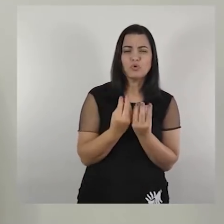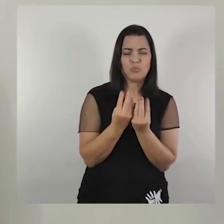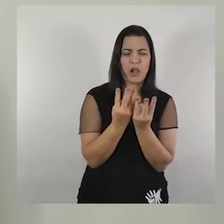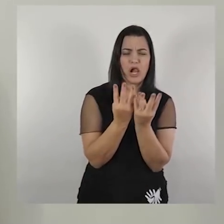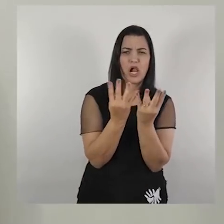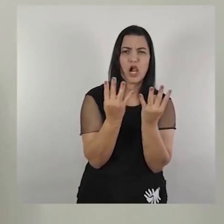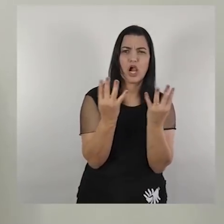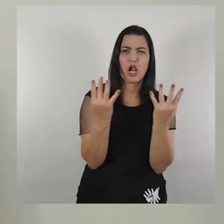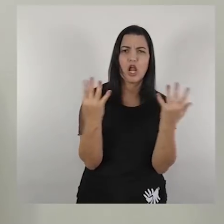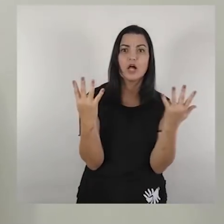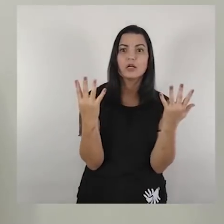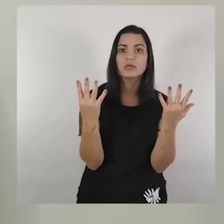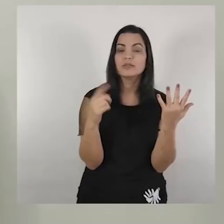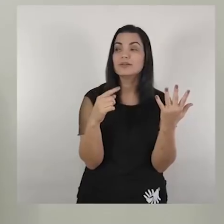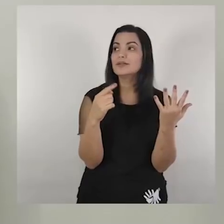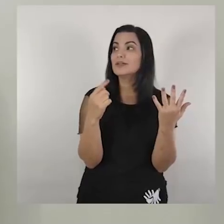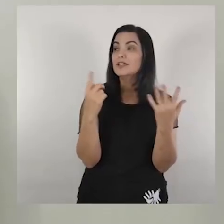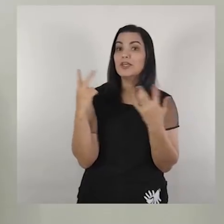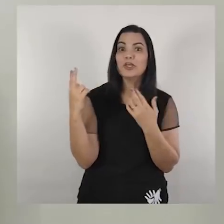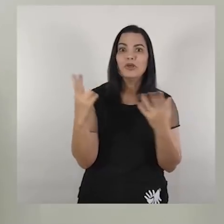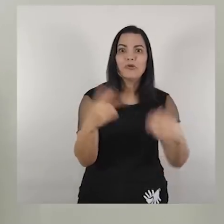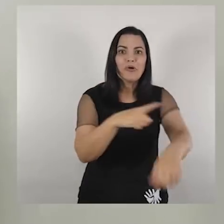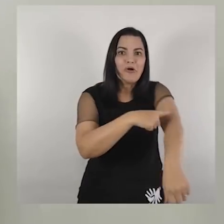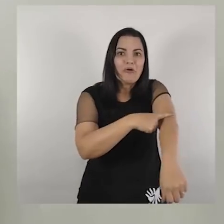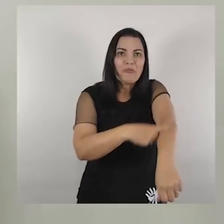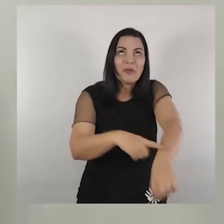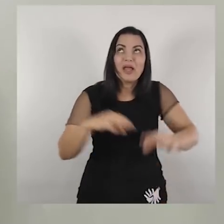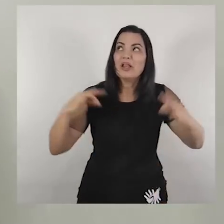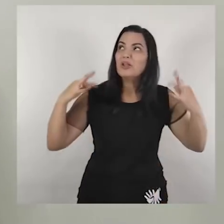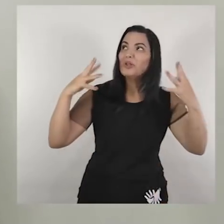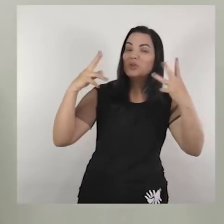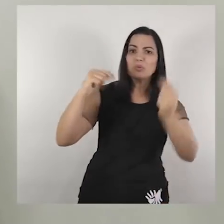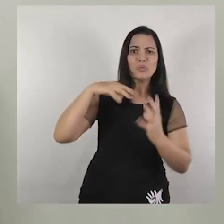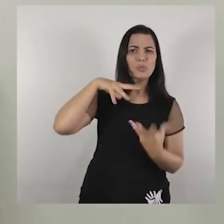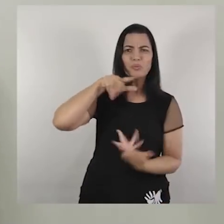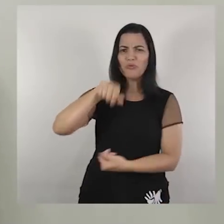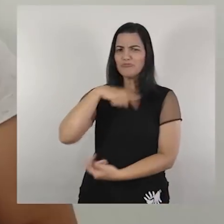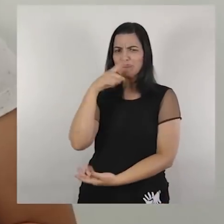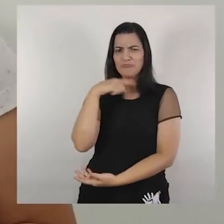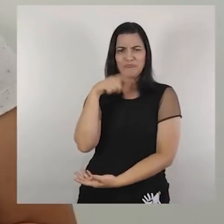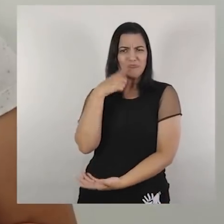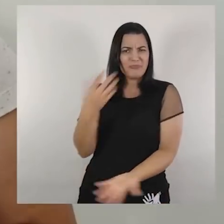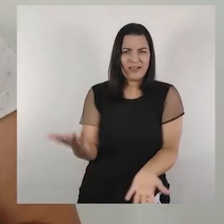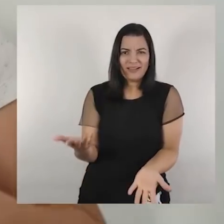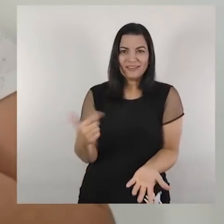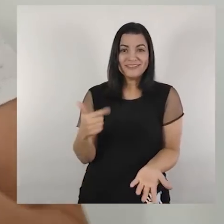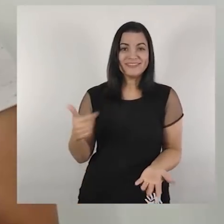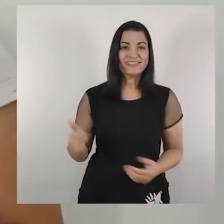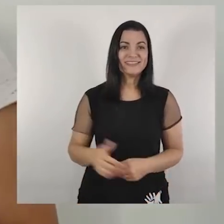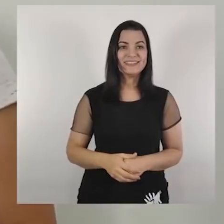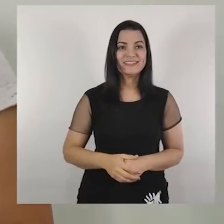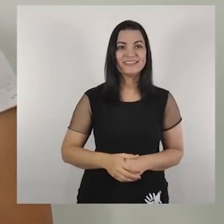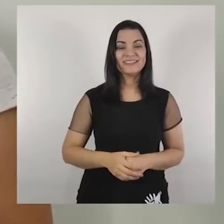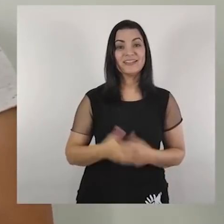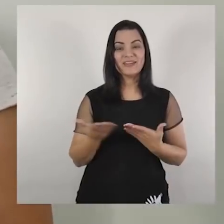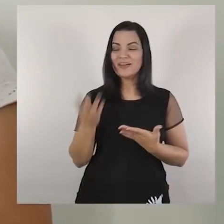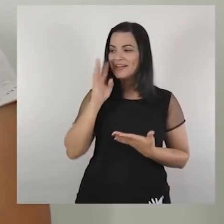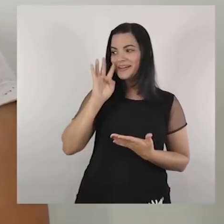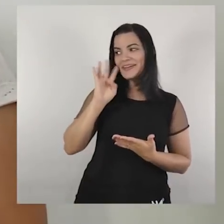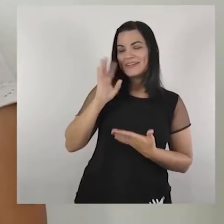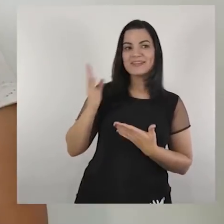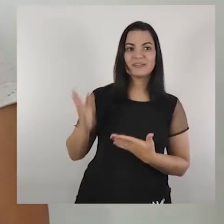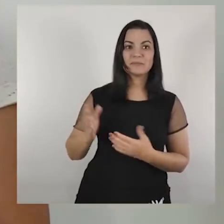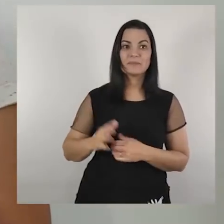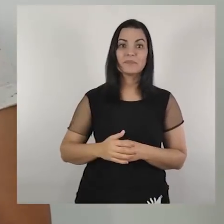vai ter lápis com a cor de pele de todas as pessoas do planeta Terra, não é mesmo? Olha só que bacana esses lápis